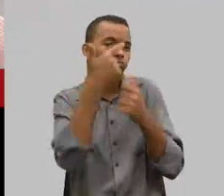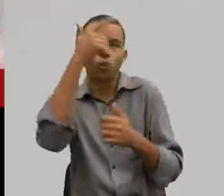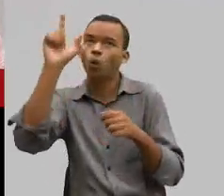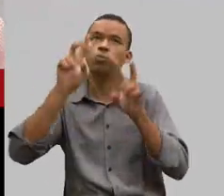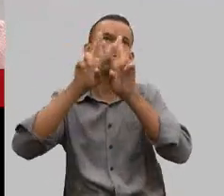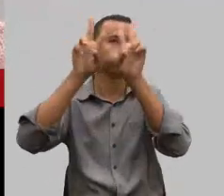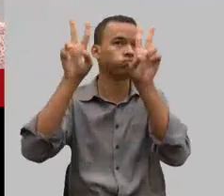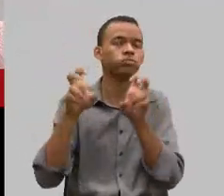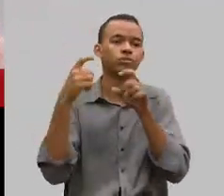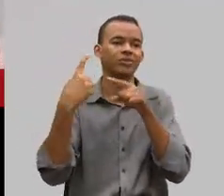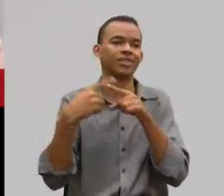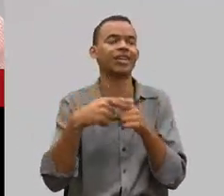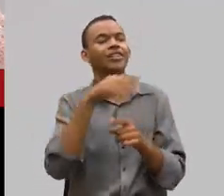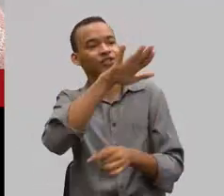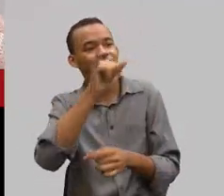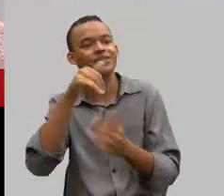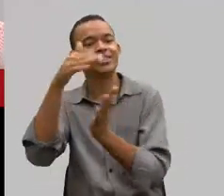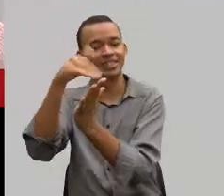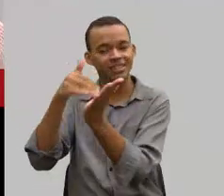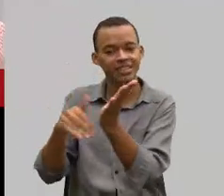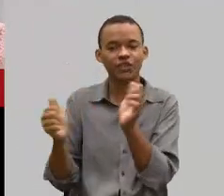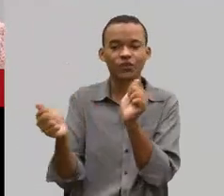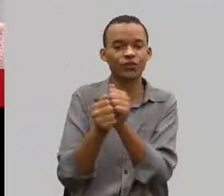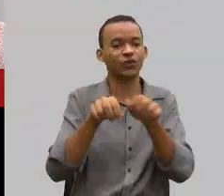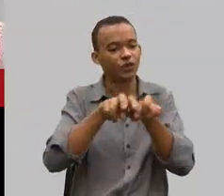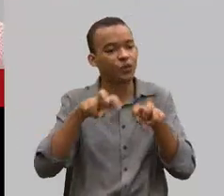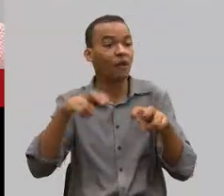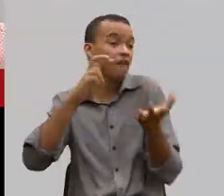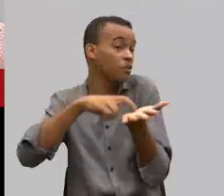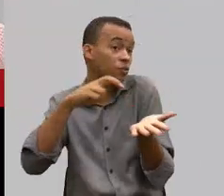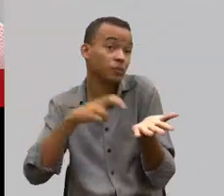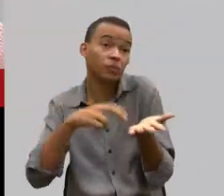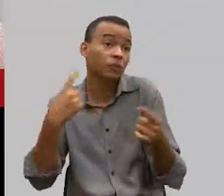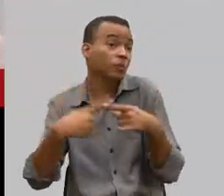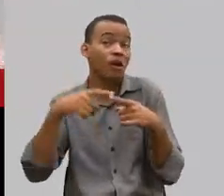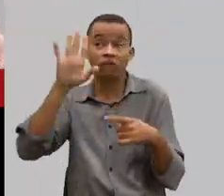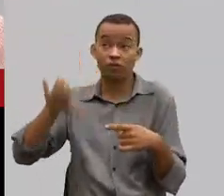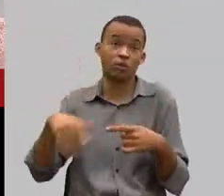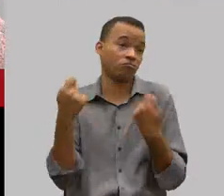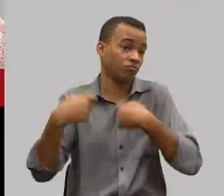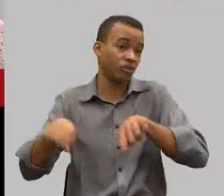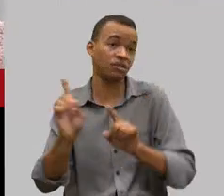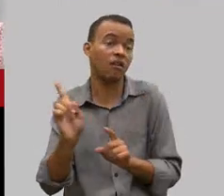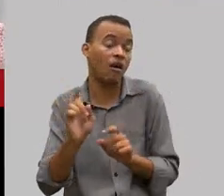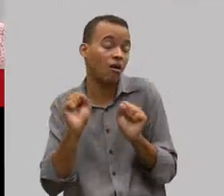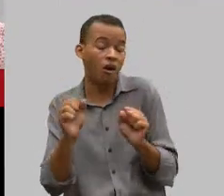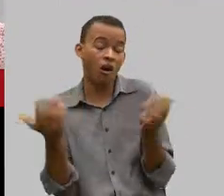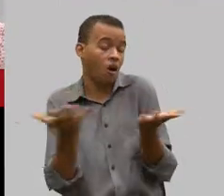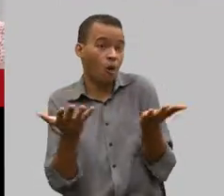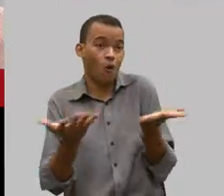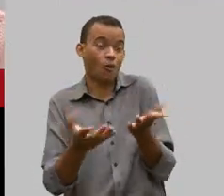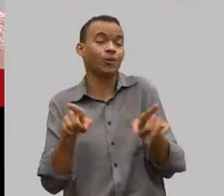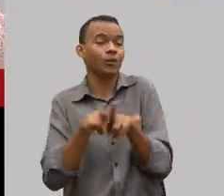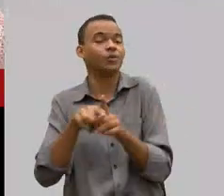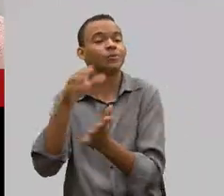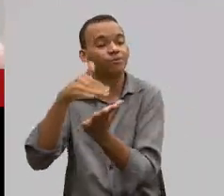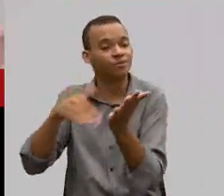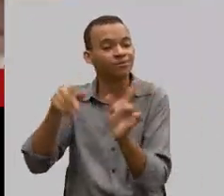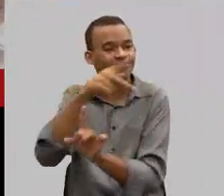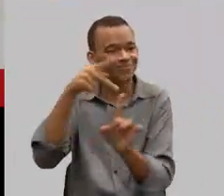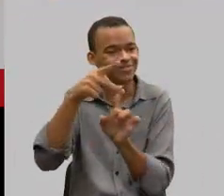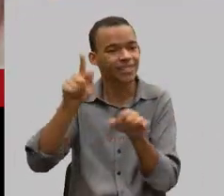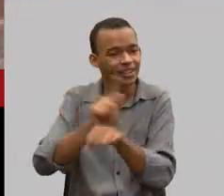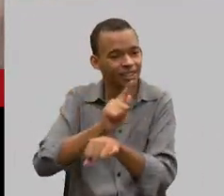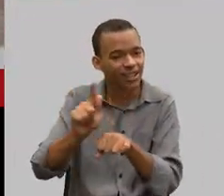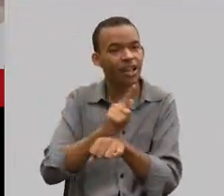que chamar o secretário da fazenda para sentar aqui com a gente agora de manhã que ele não precisa vir à tarde a gente pode chamar a secretaria de planejamento e gestão também